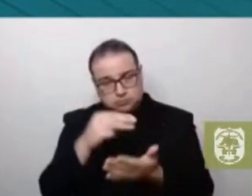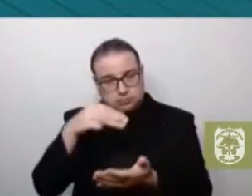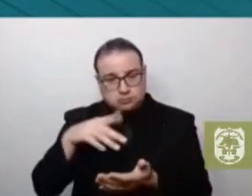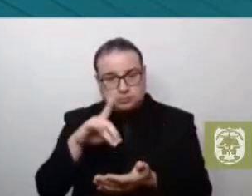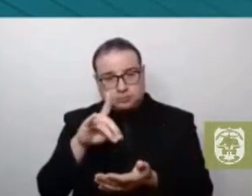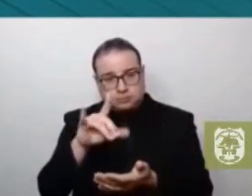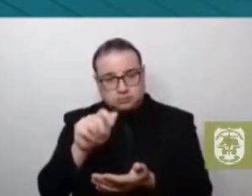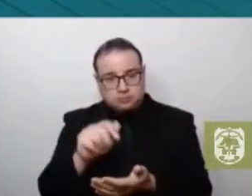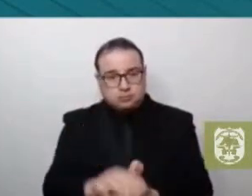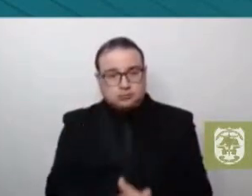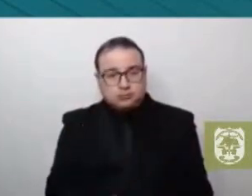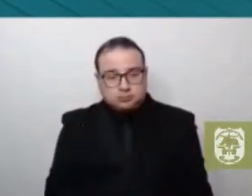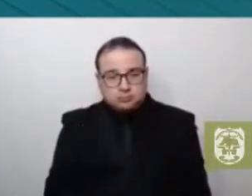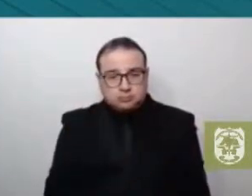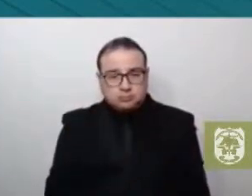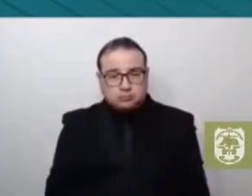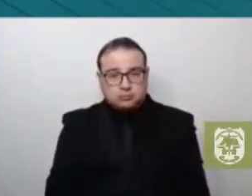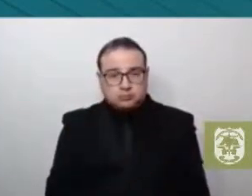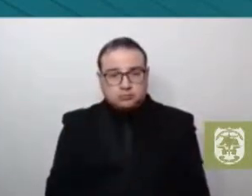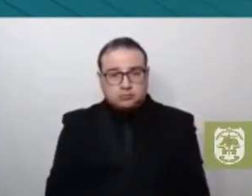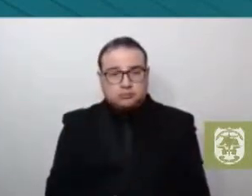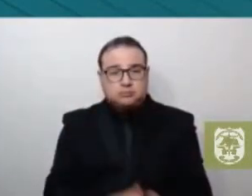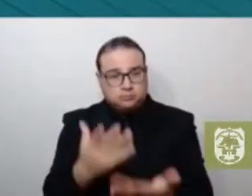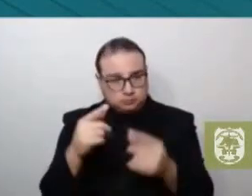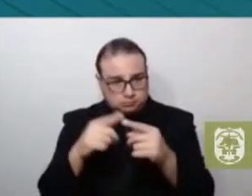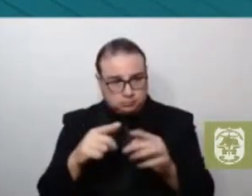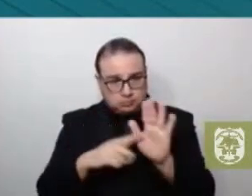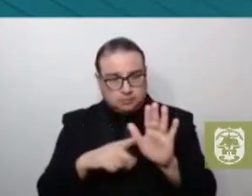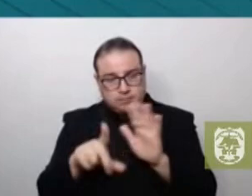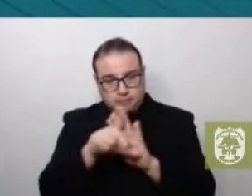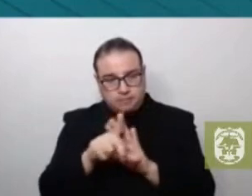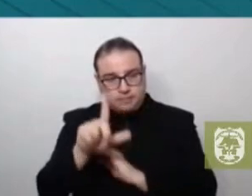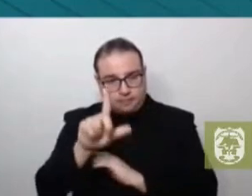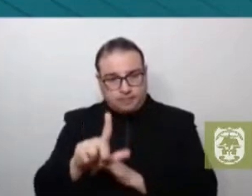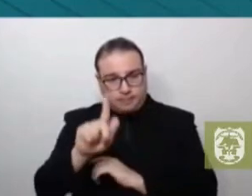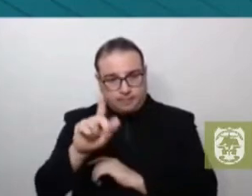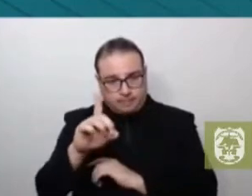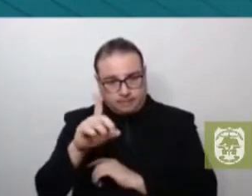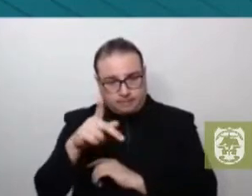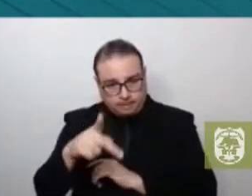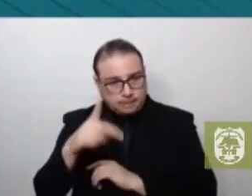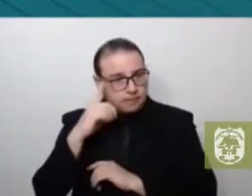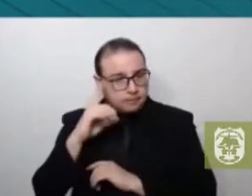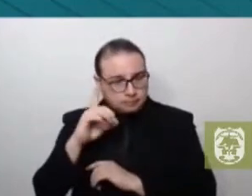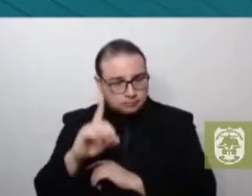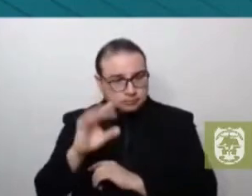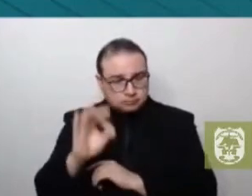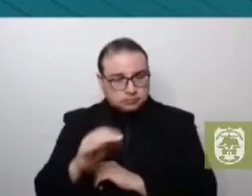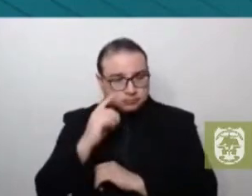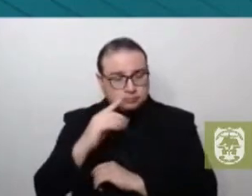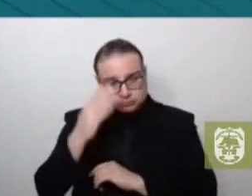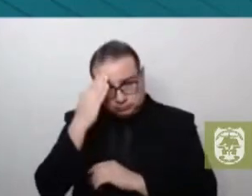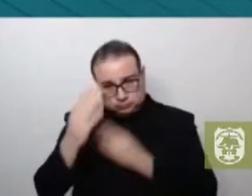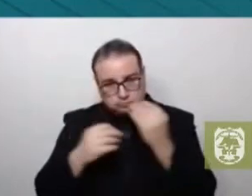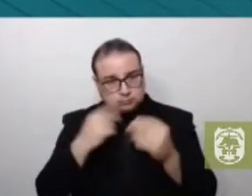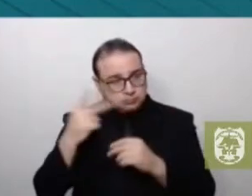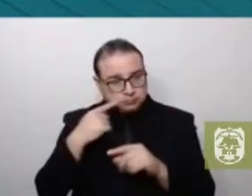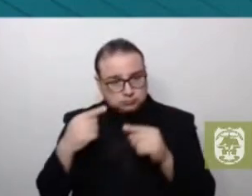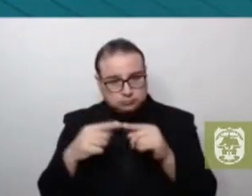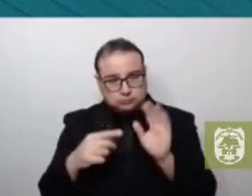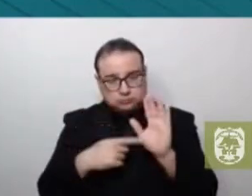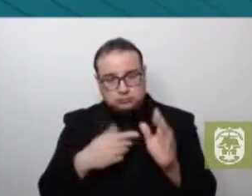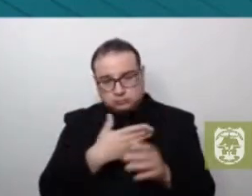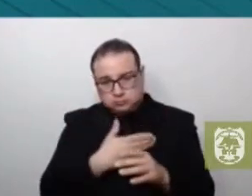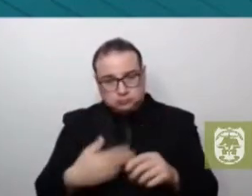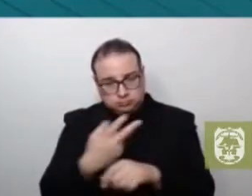a produção de análise de dados atende às normas do CNJ e recomendações da Comissão Interamericana